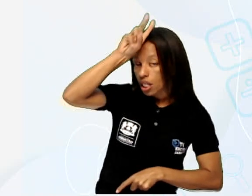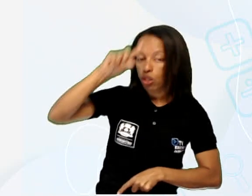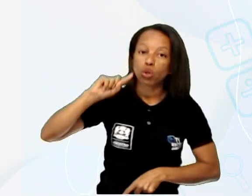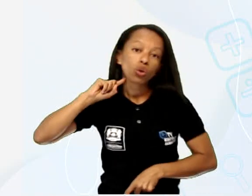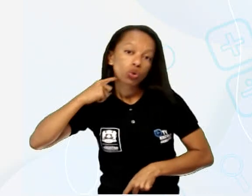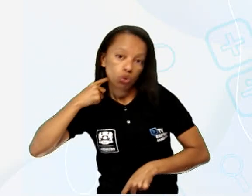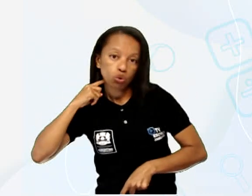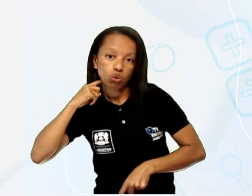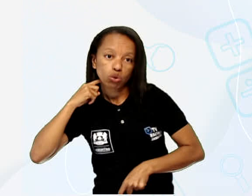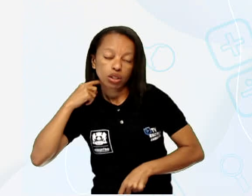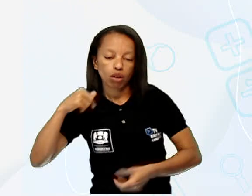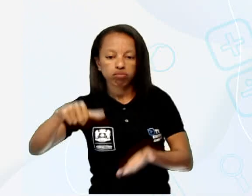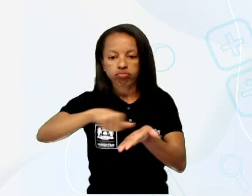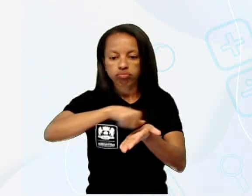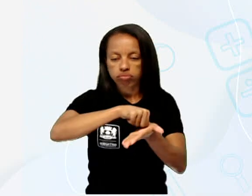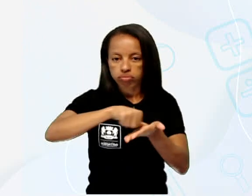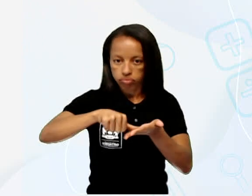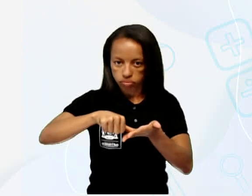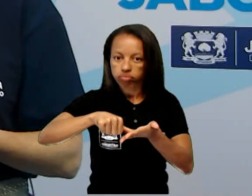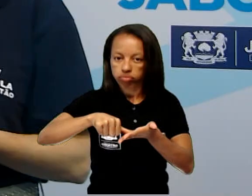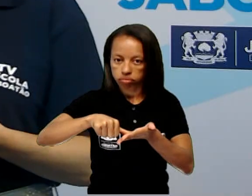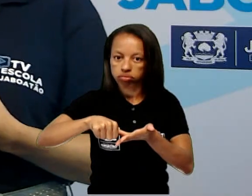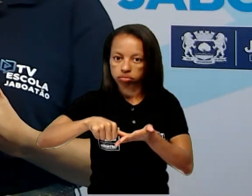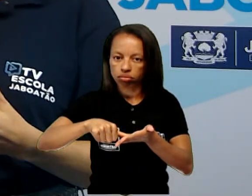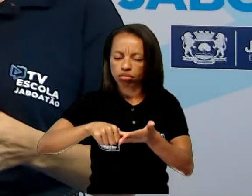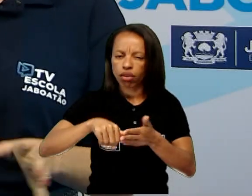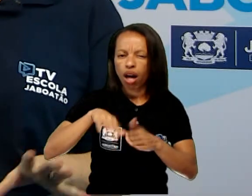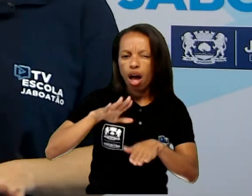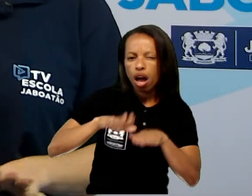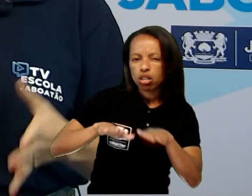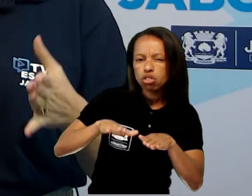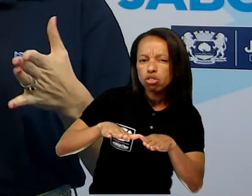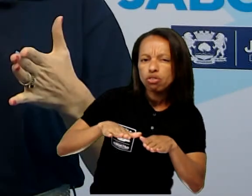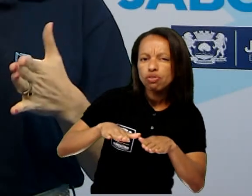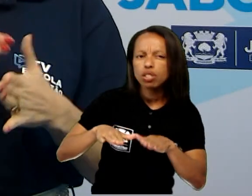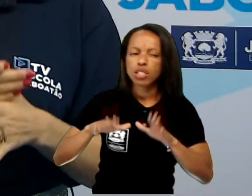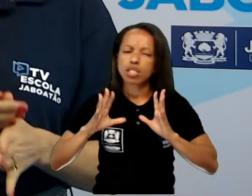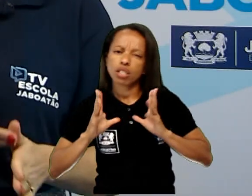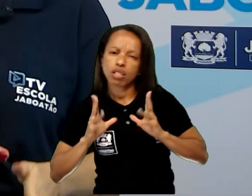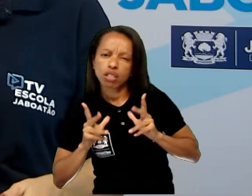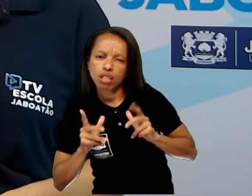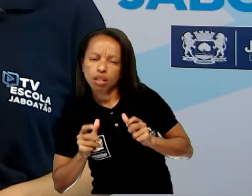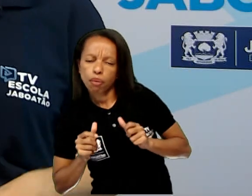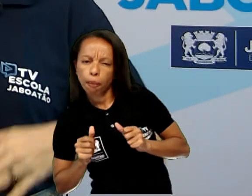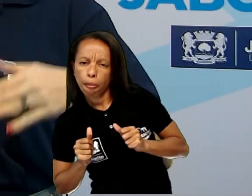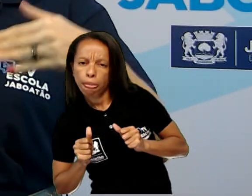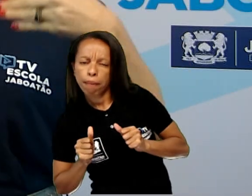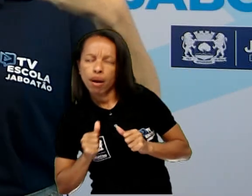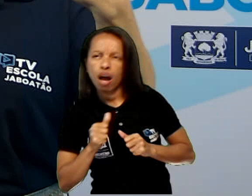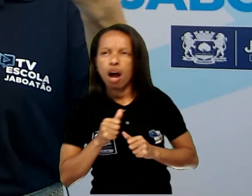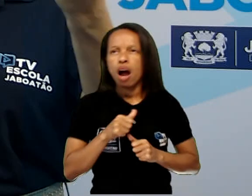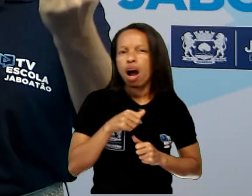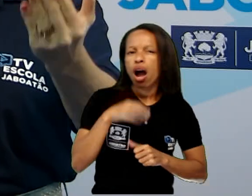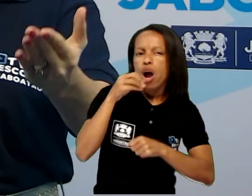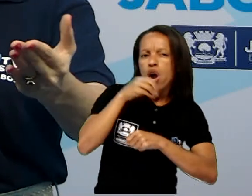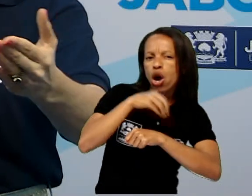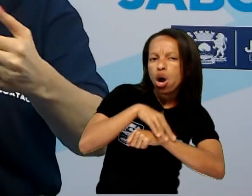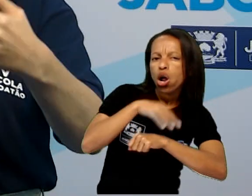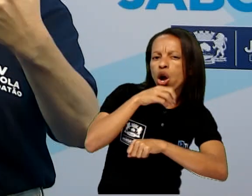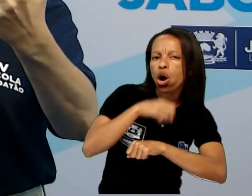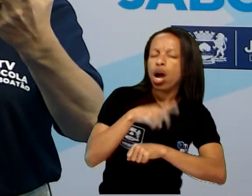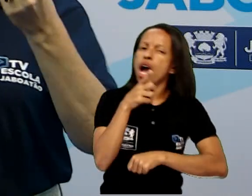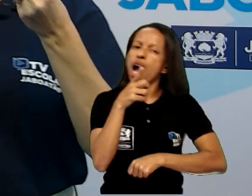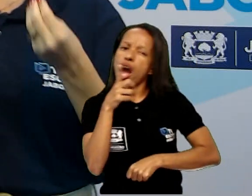gaze ou band-aid. Às vezes a gente faz a limpeza, passa água oxigenada, faz as